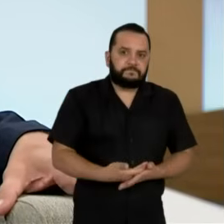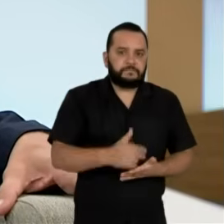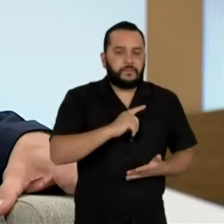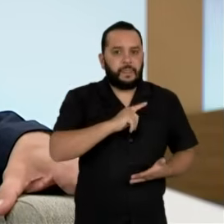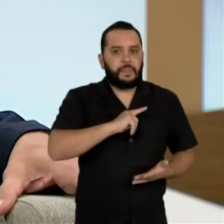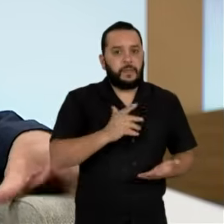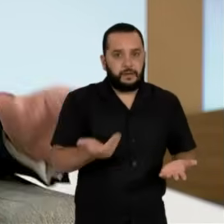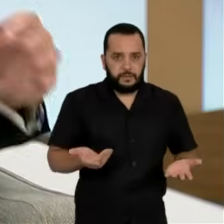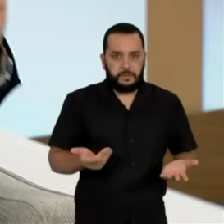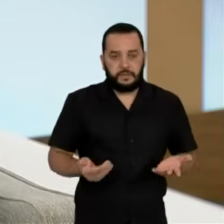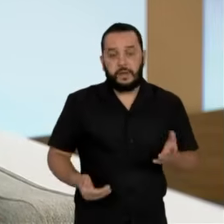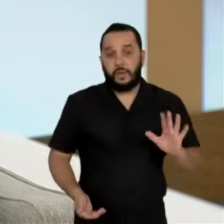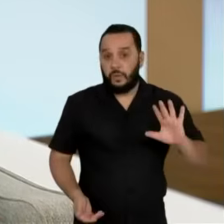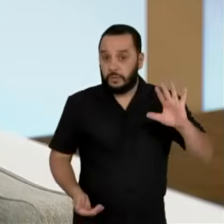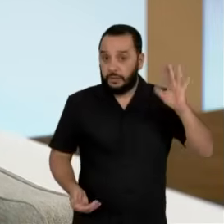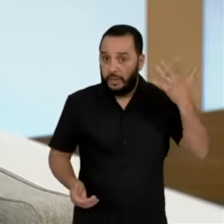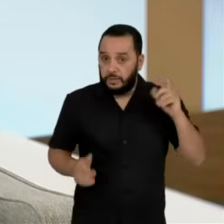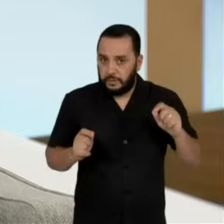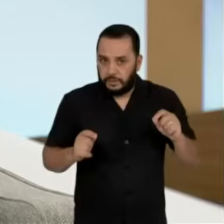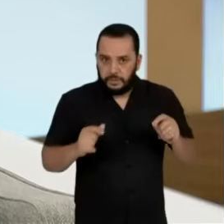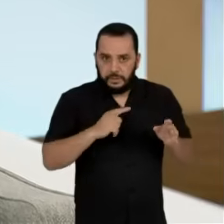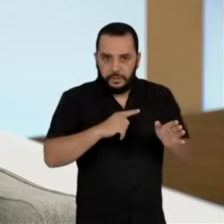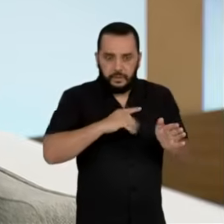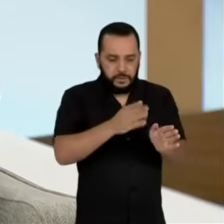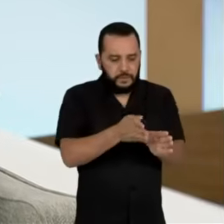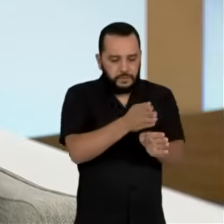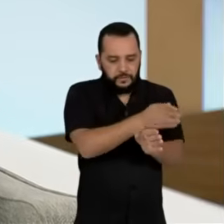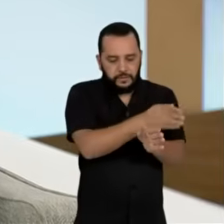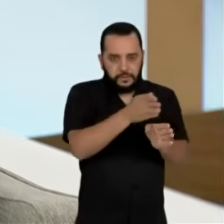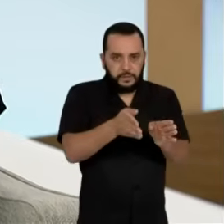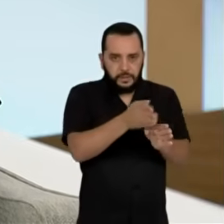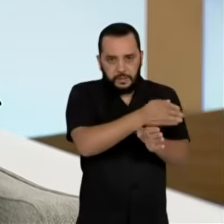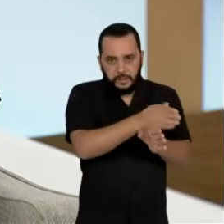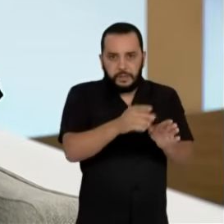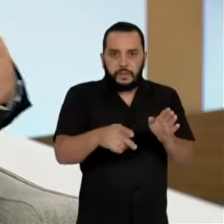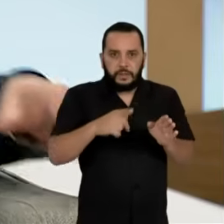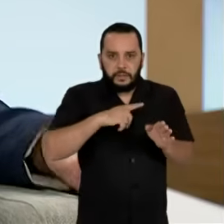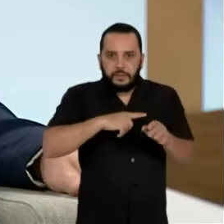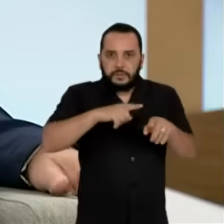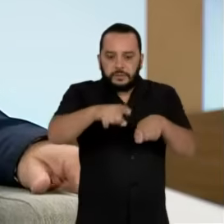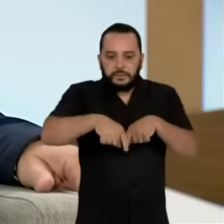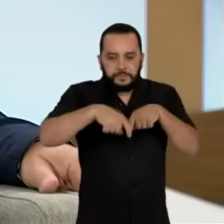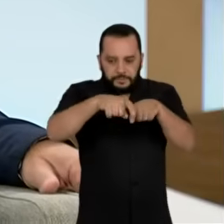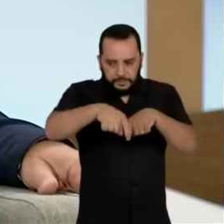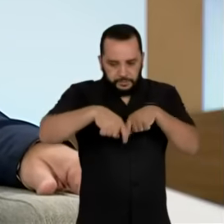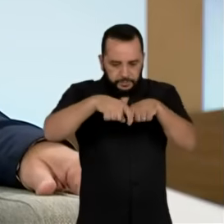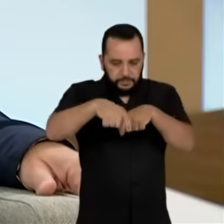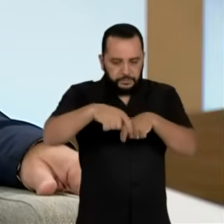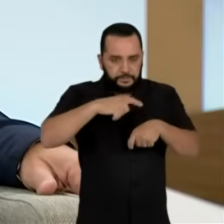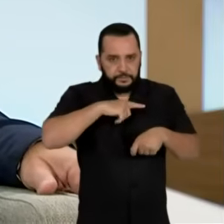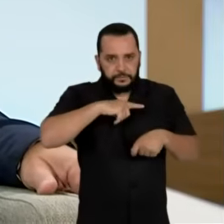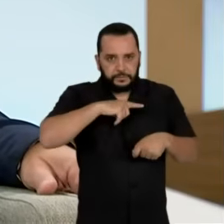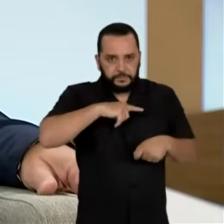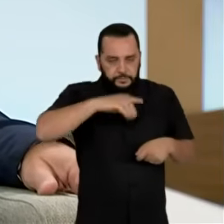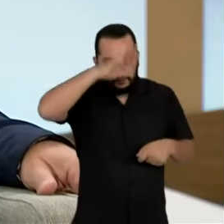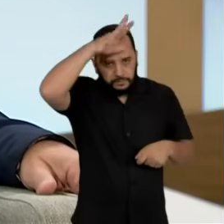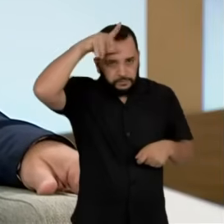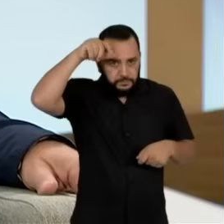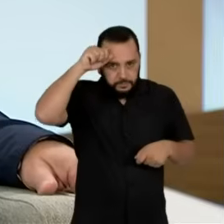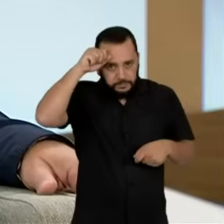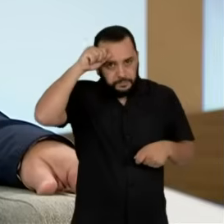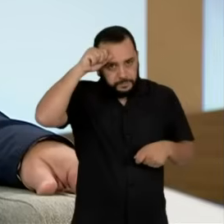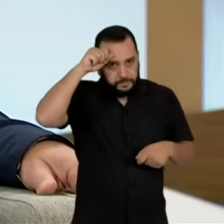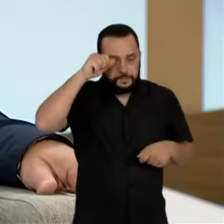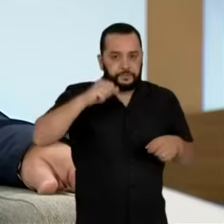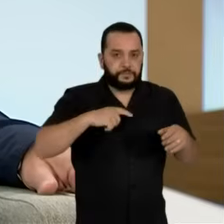acontece é que a fronteira agrícola está expandindo, né? Está chegando lá. Ela veio pelo Mato Grosso, né? Veio subindo, né?